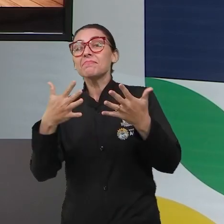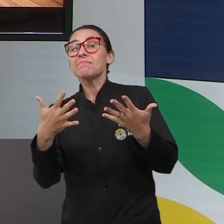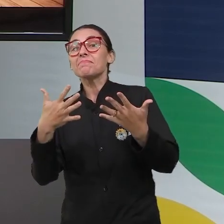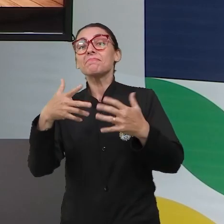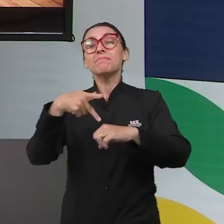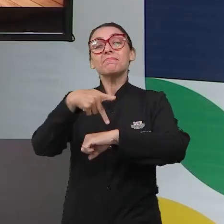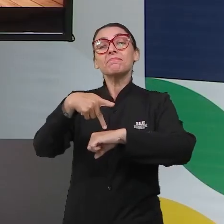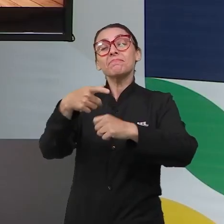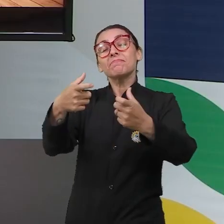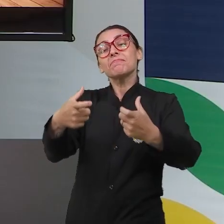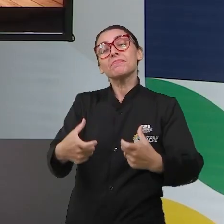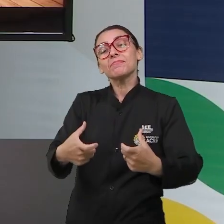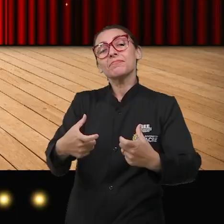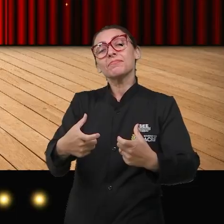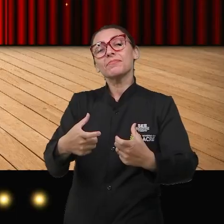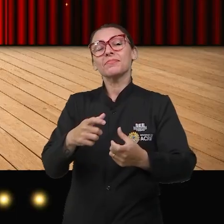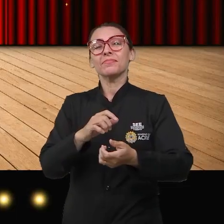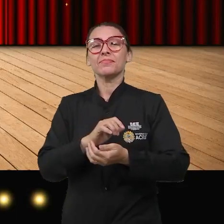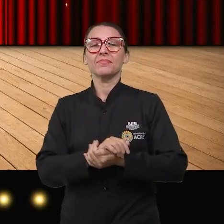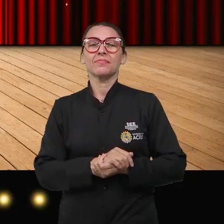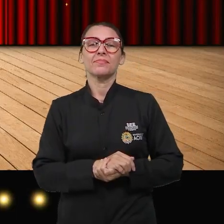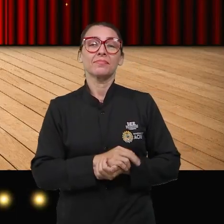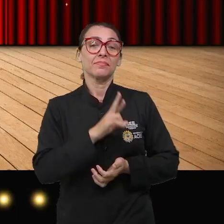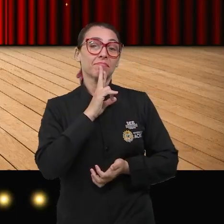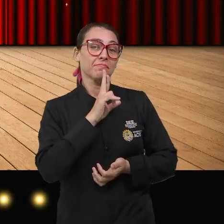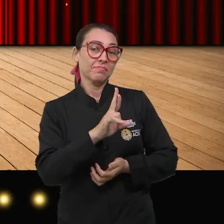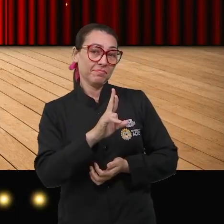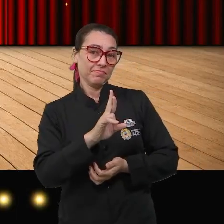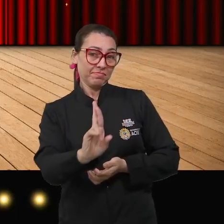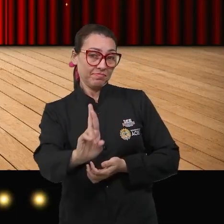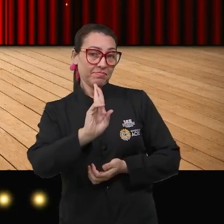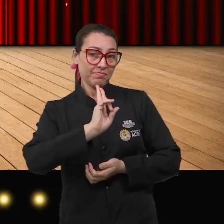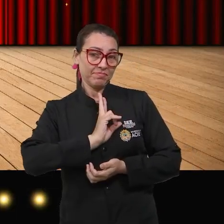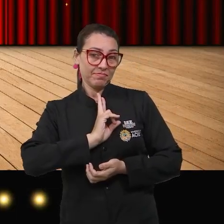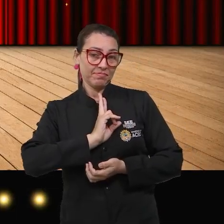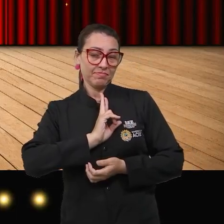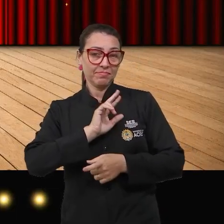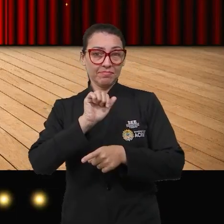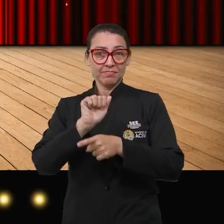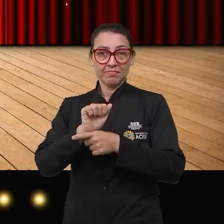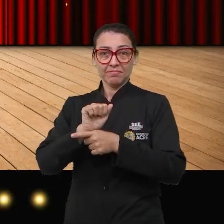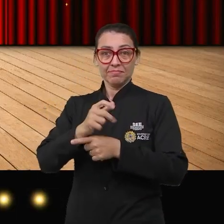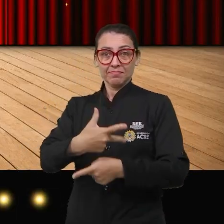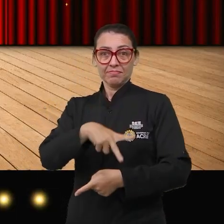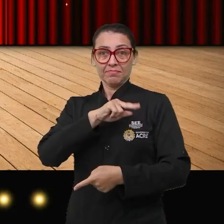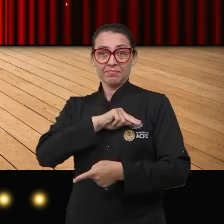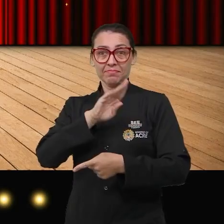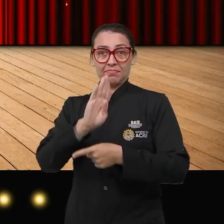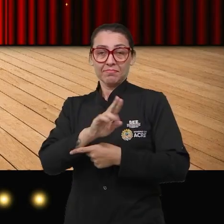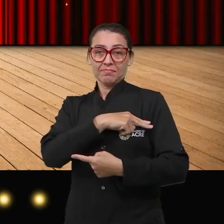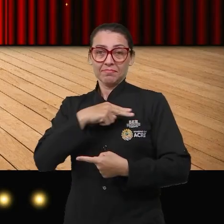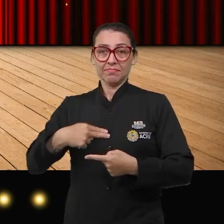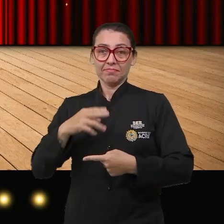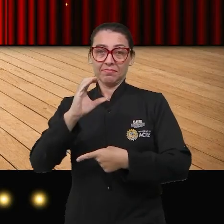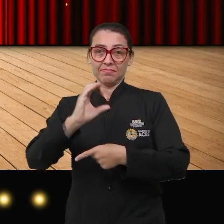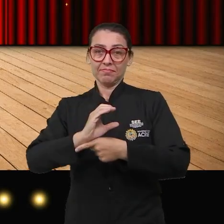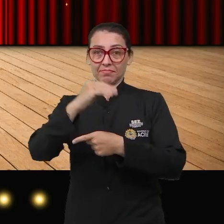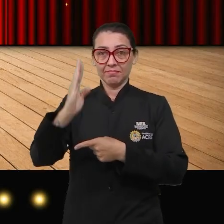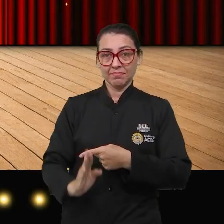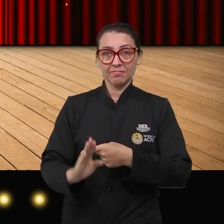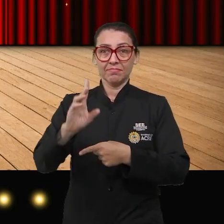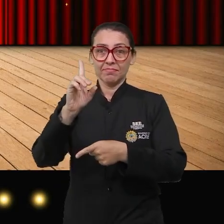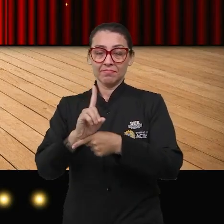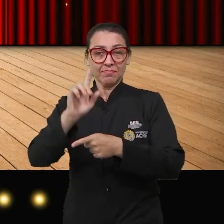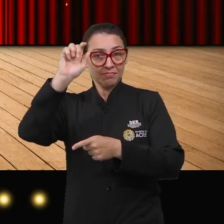qual lugar? E responde aí para mim a letra A, Espanha, B, China, C,